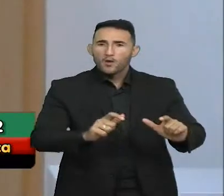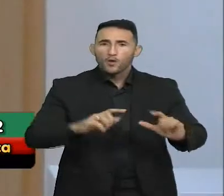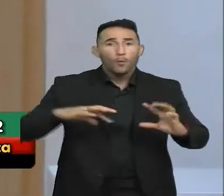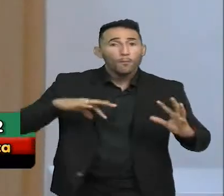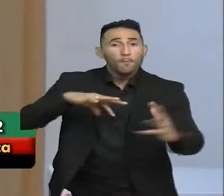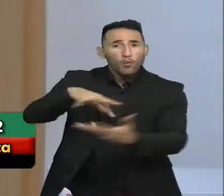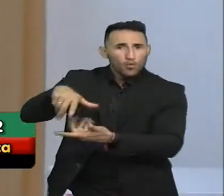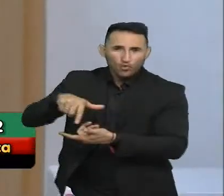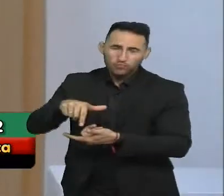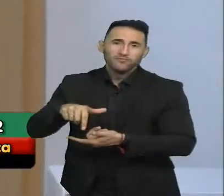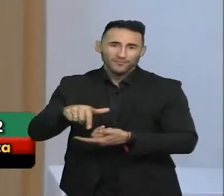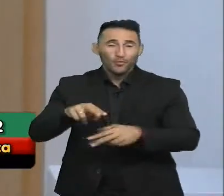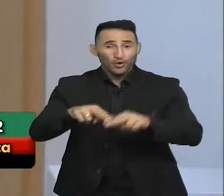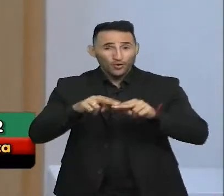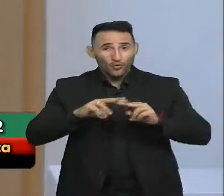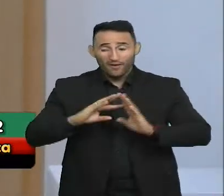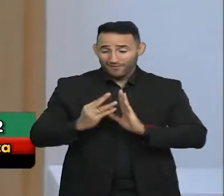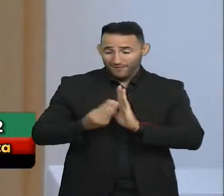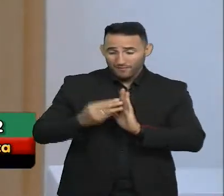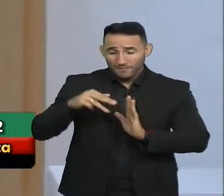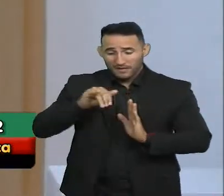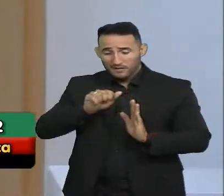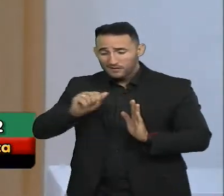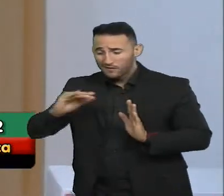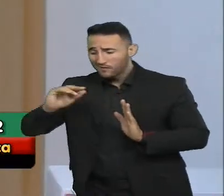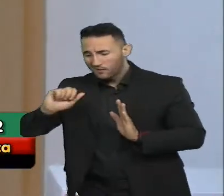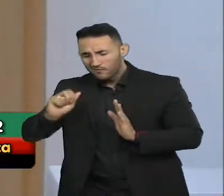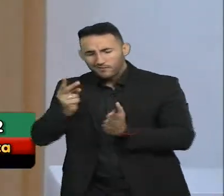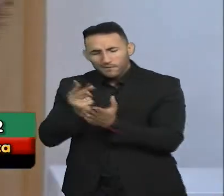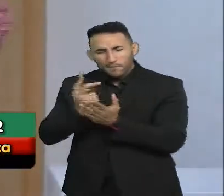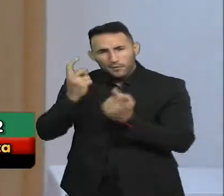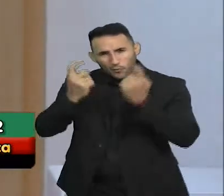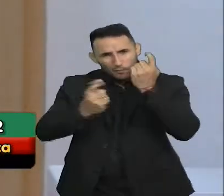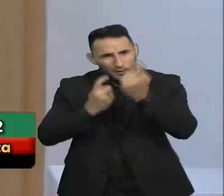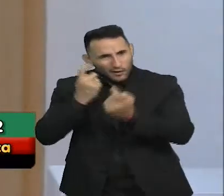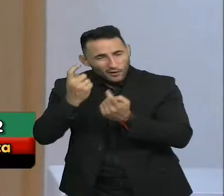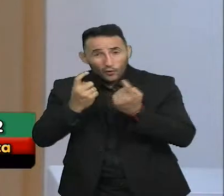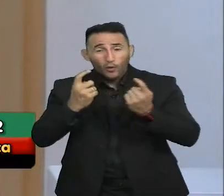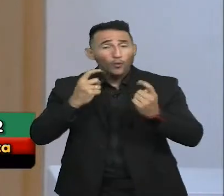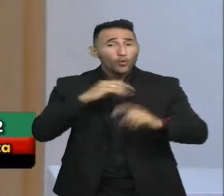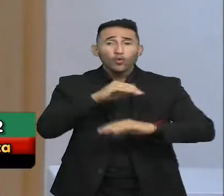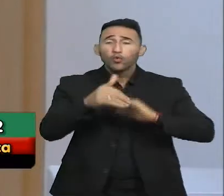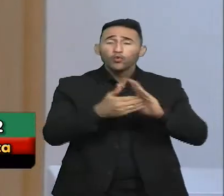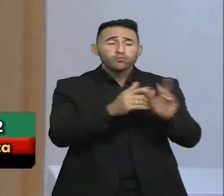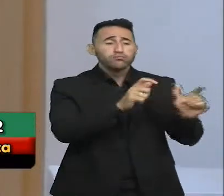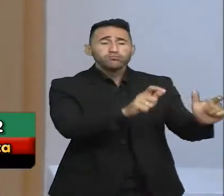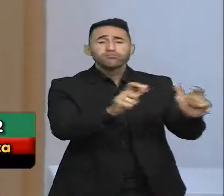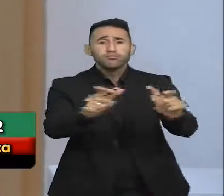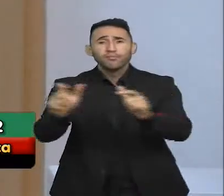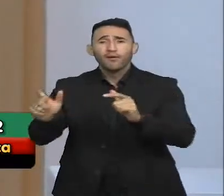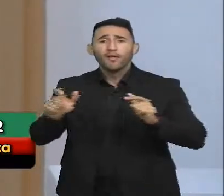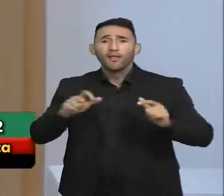humanidade. Por isso que a Igreja Messiânica ela se preocupa muito assim, com todos os âmbitos da sociedade. Que a